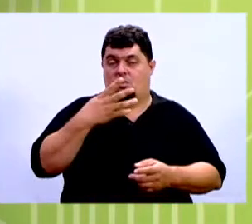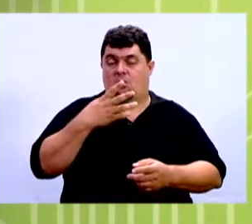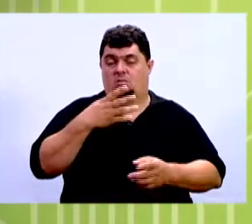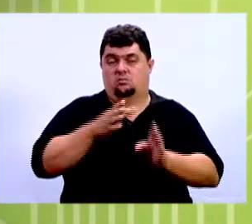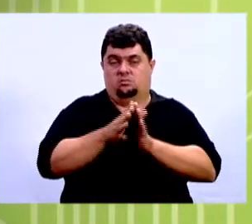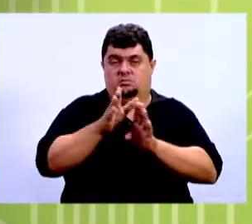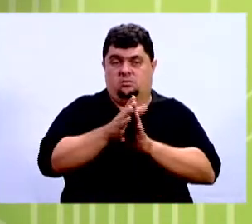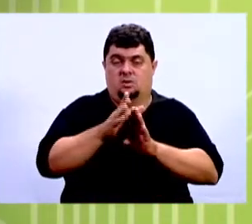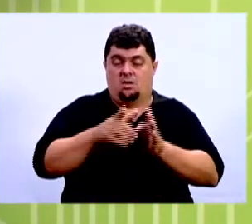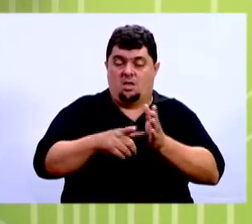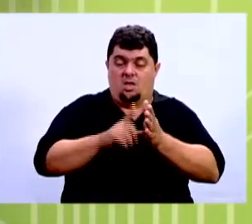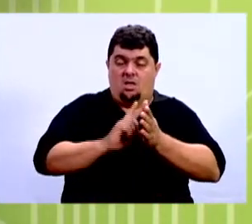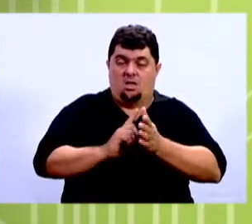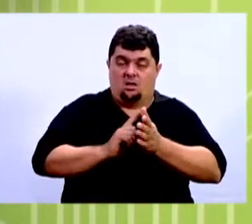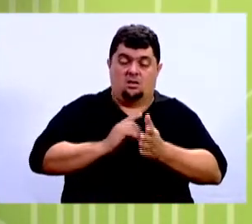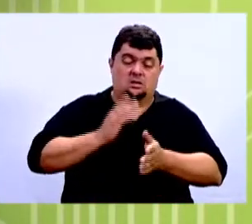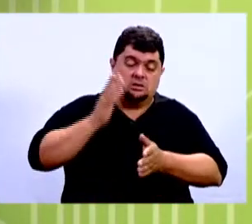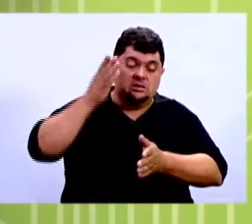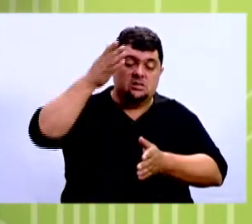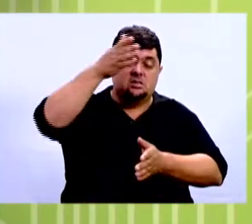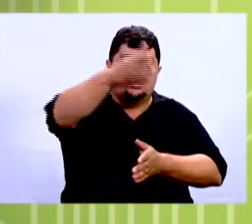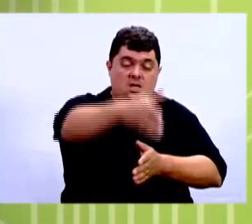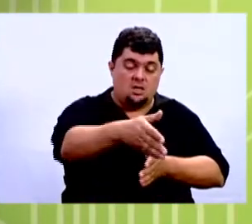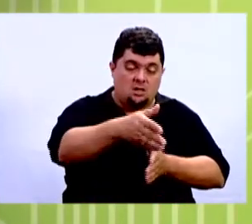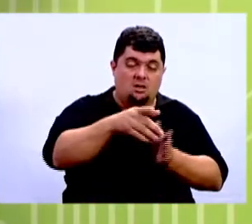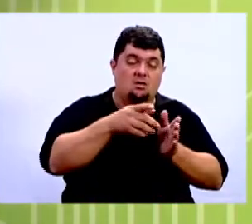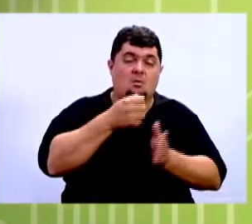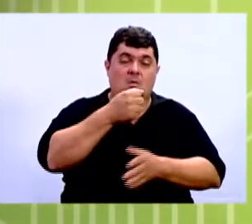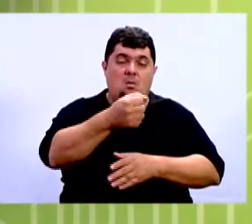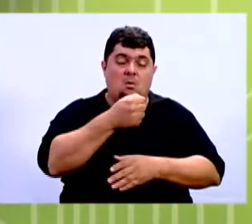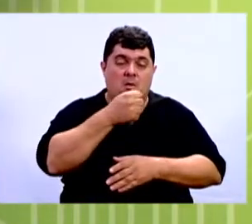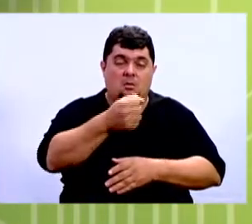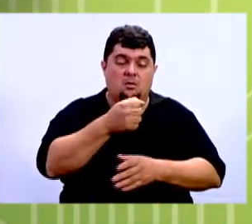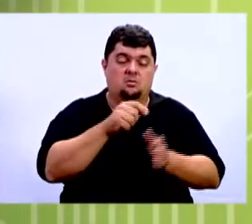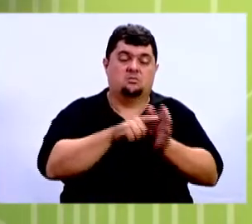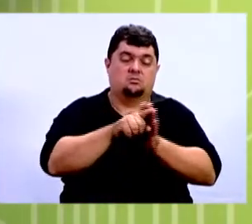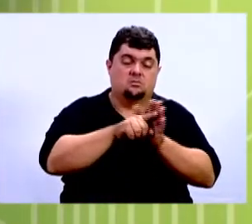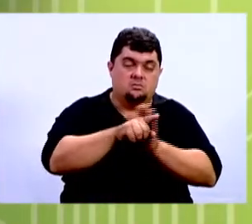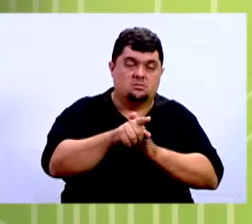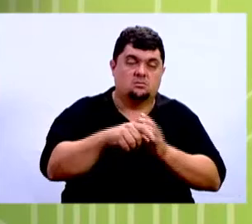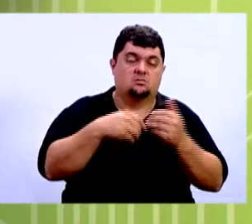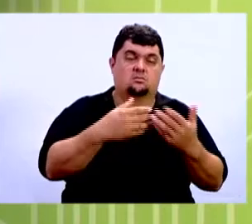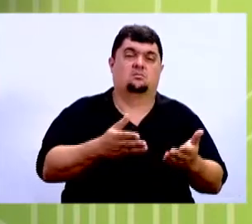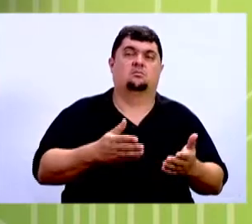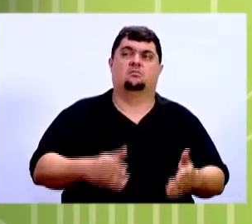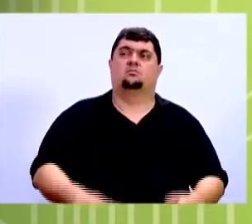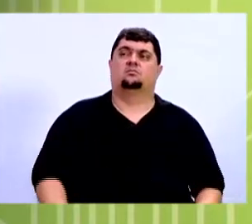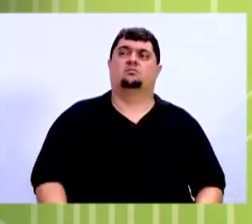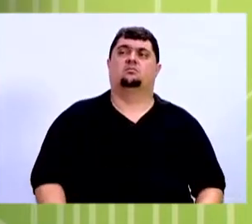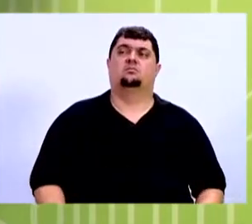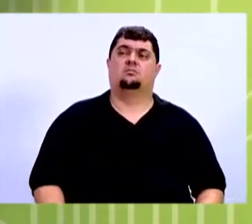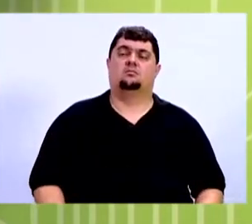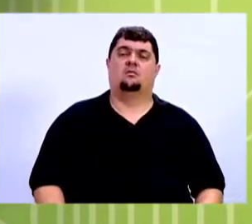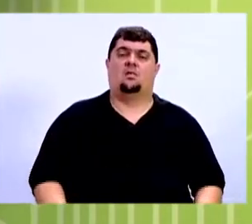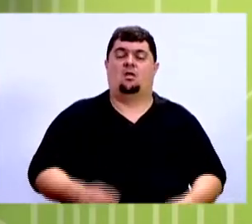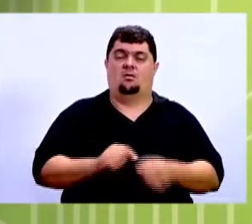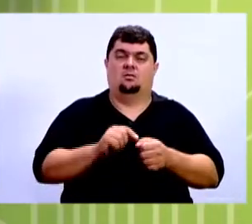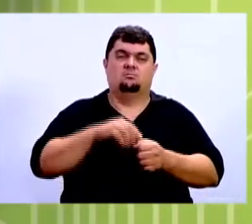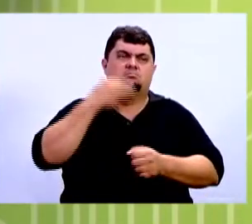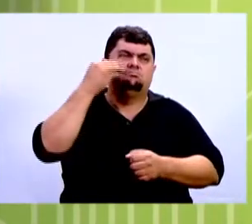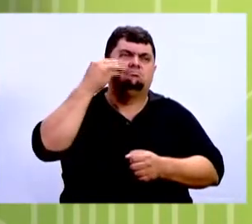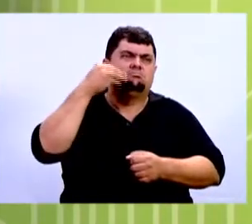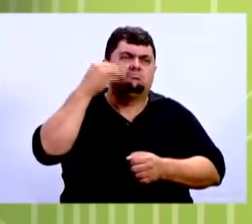você, antes de ir a campo, ou seja, antes de ir lá entrevistar uma pessoa, antes de ir lá aplicar um questionário, verificar, fazer um pré-teste, né?